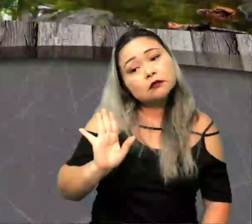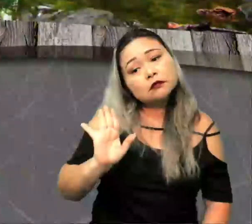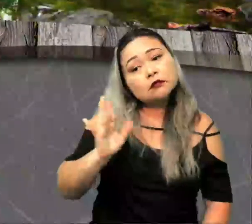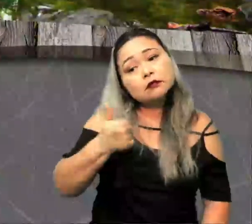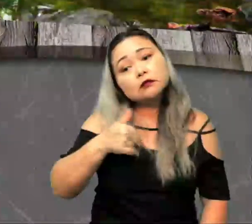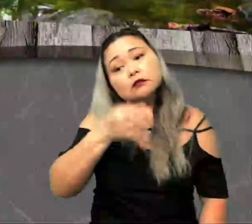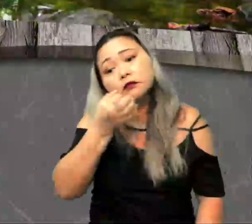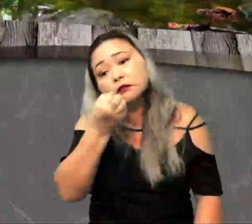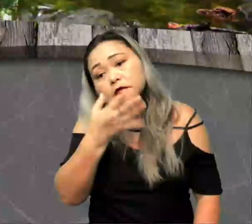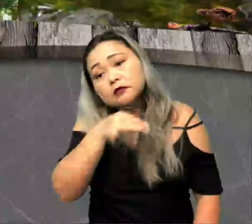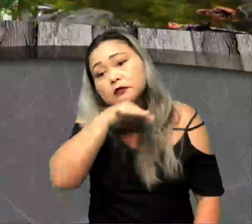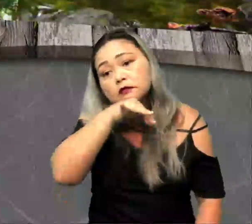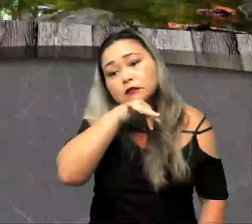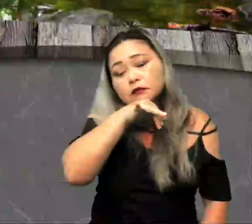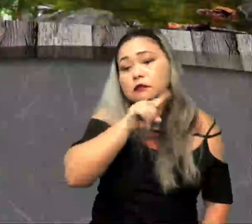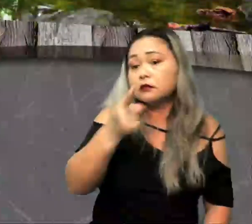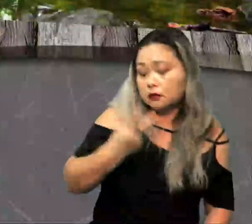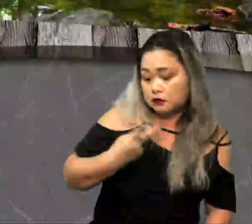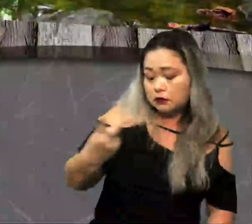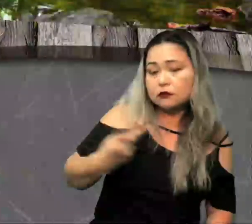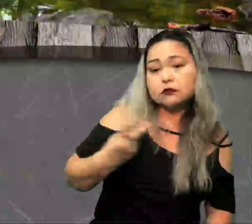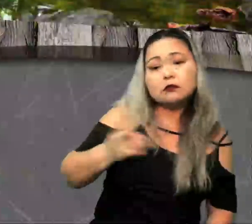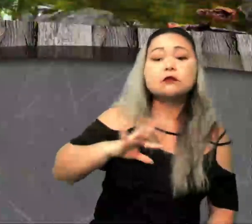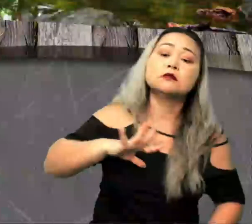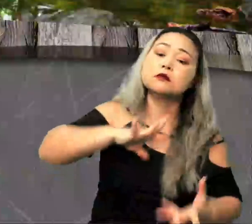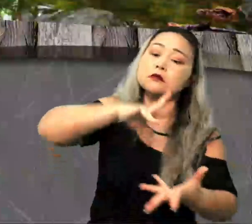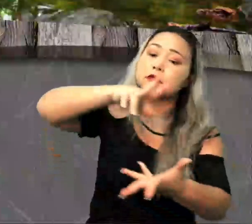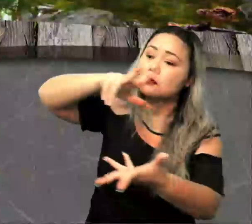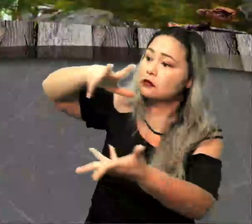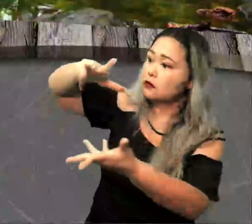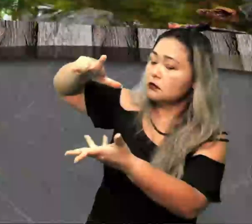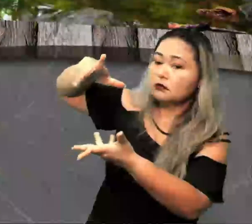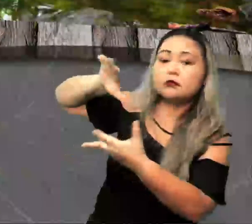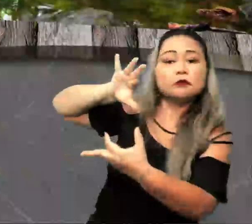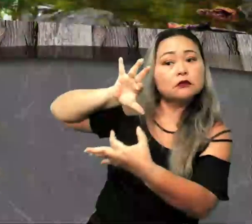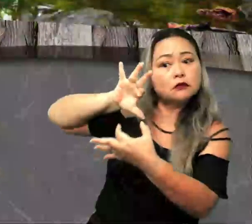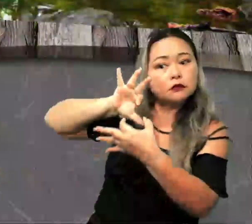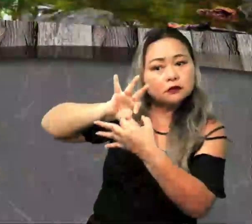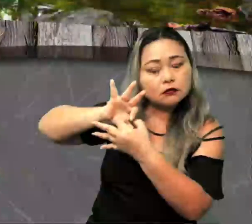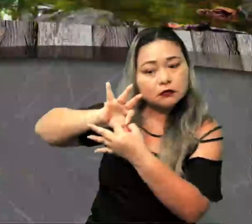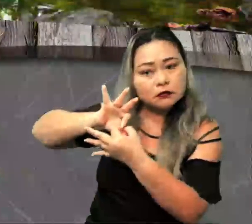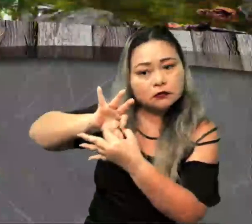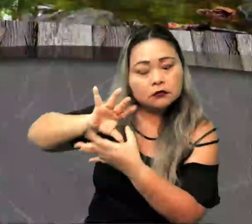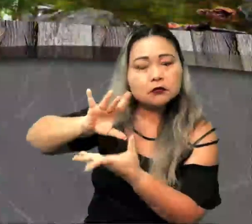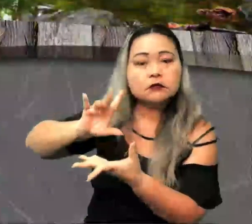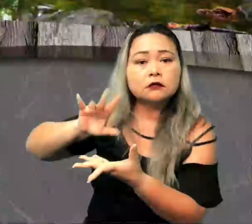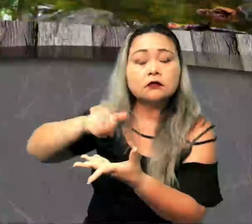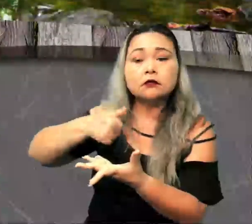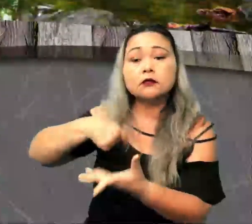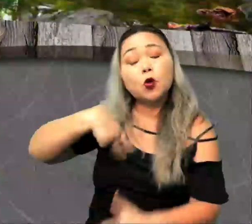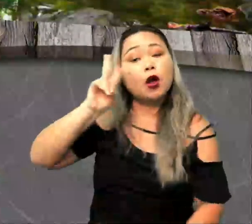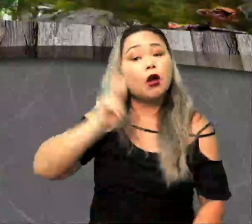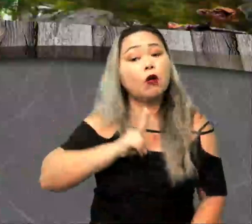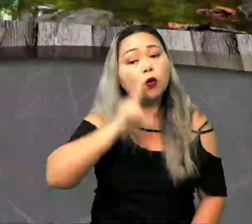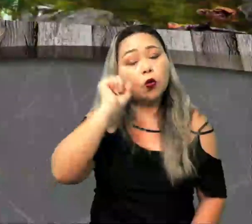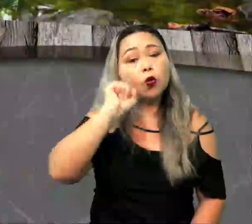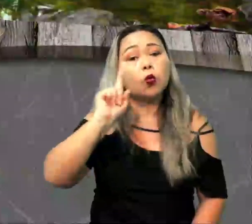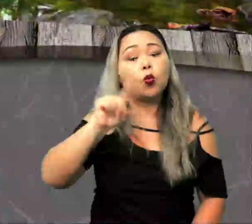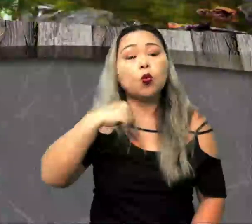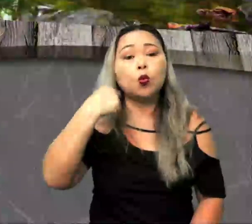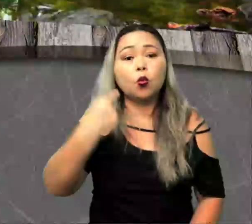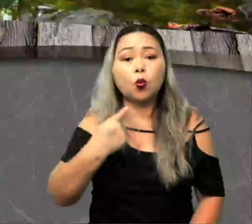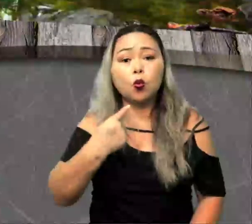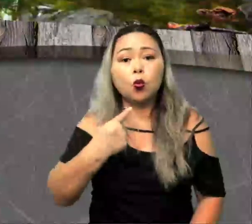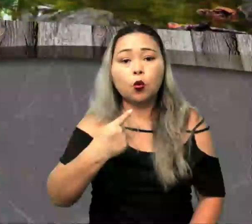uma desvantagem aí, mas esse é o nosso mundo, né? Vence aí, não é o que é mais forte, não, é aquele que se